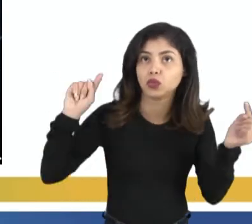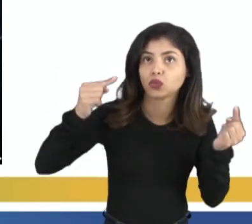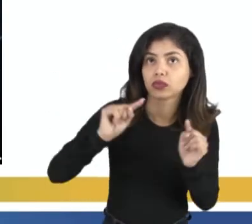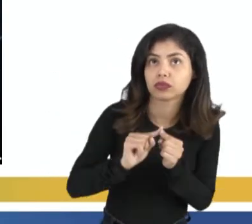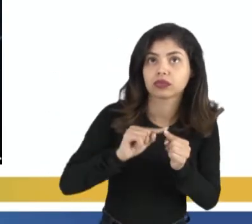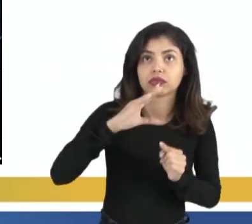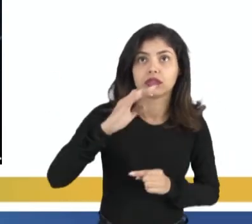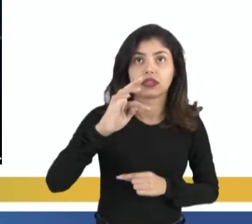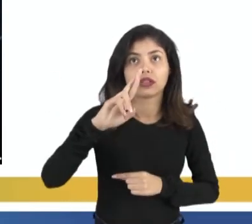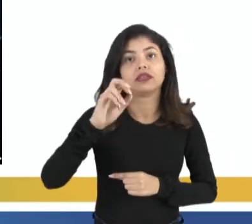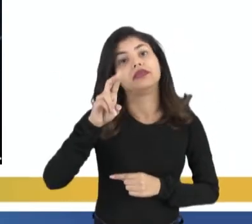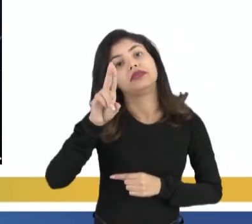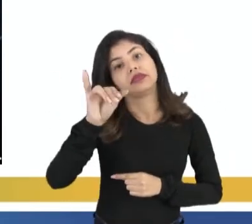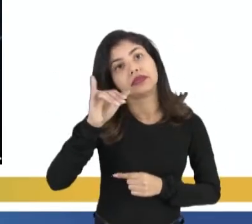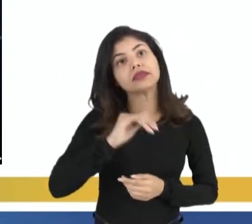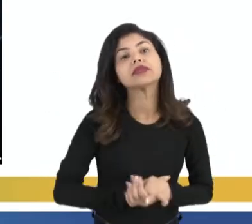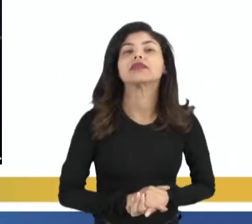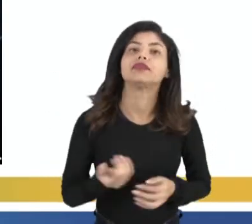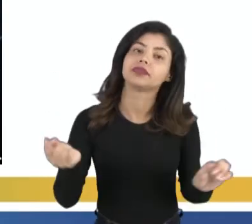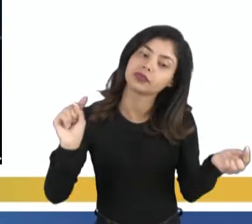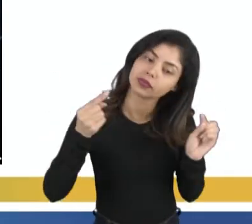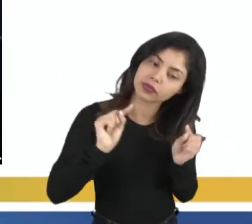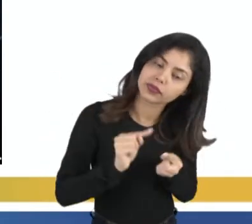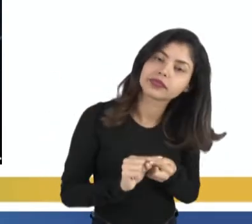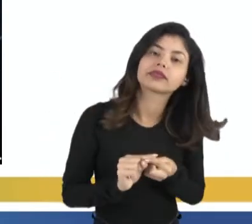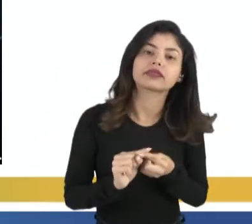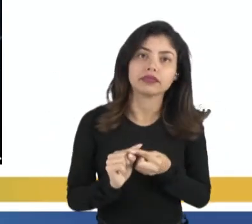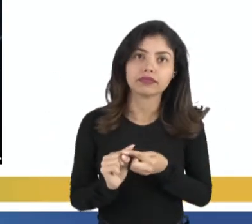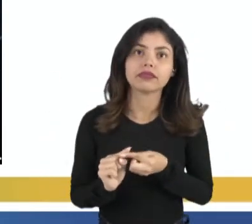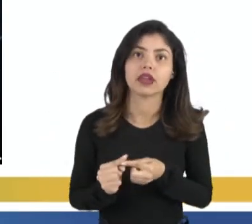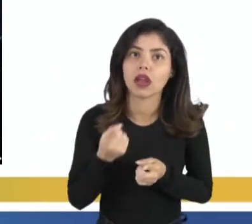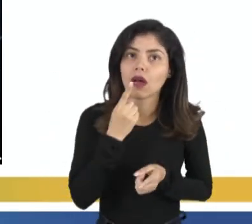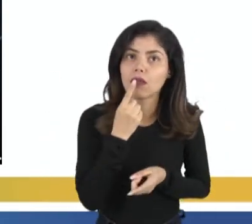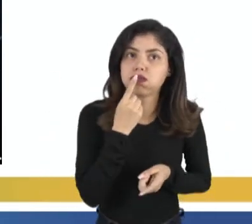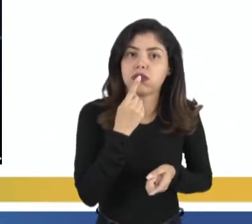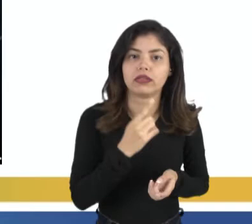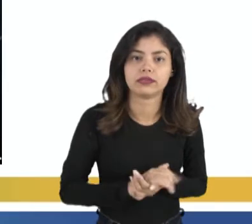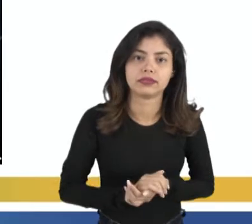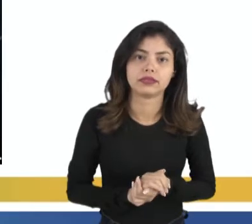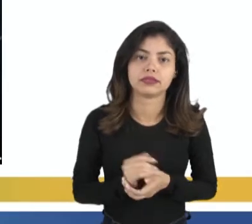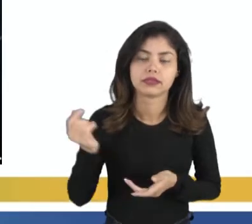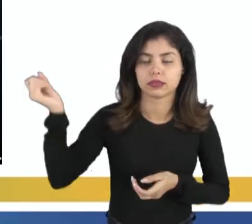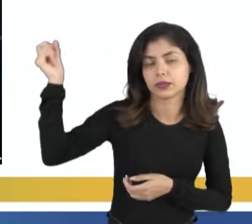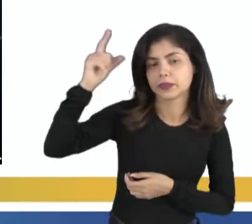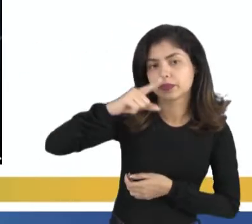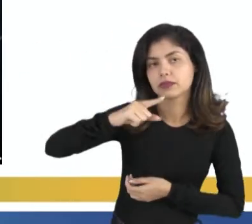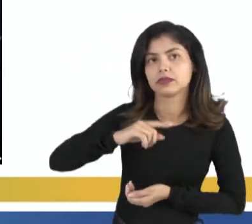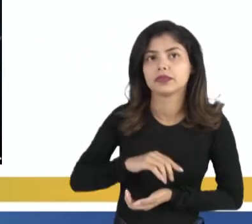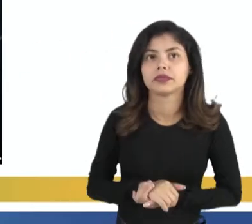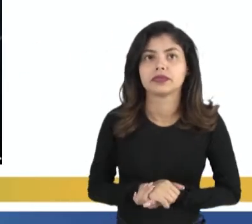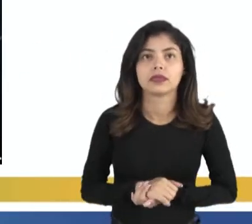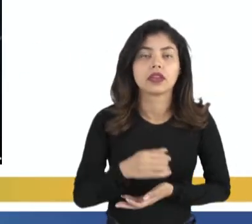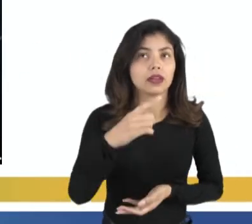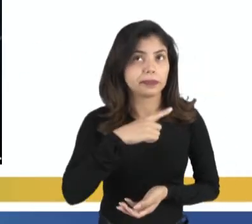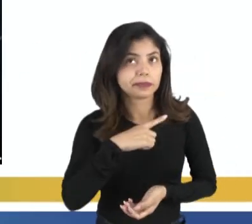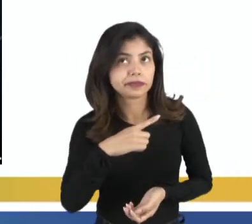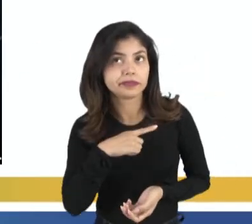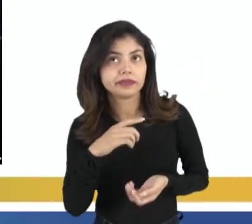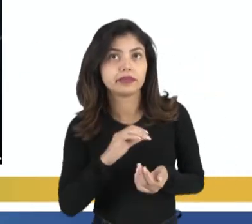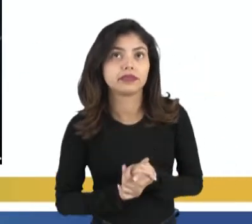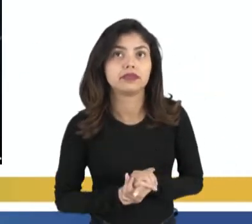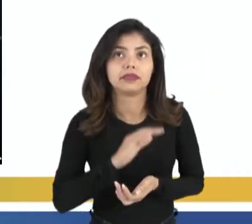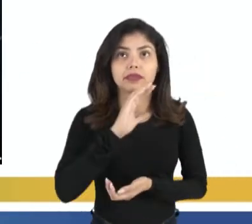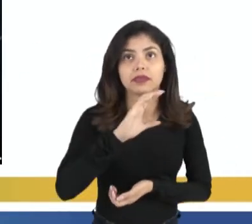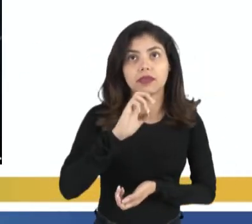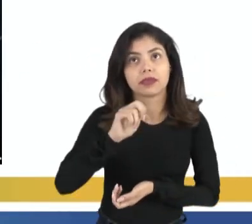próxima centauri próxima porque a estrela mais próxima do sol e por estar na constelação